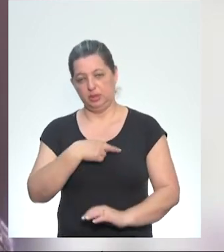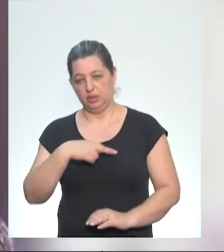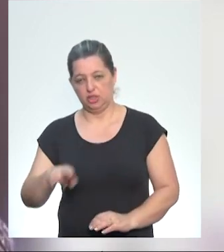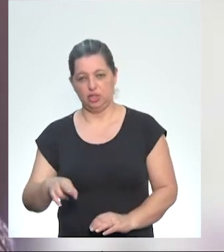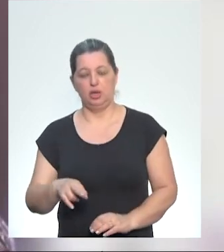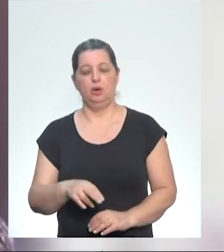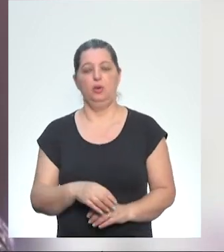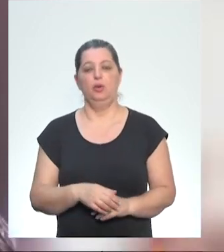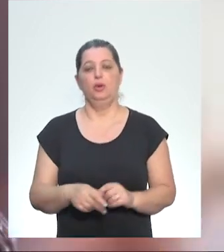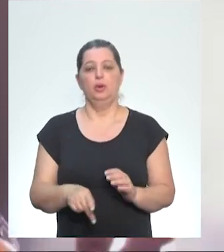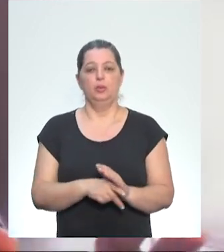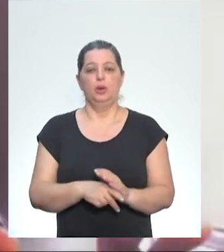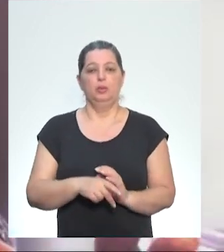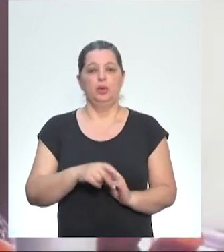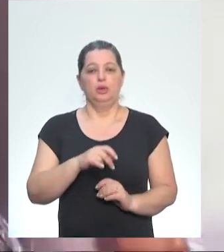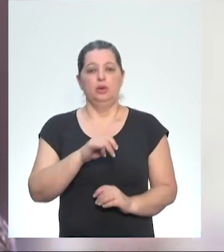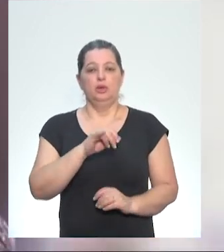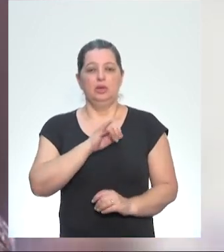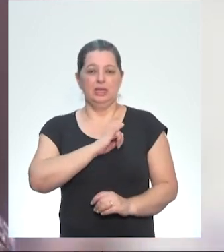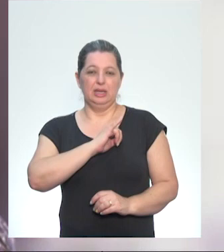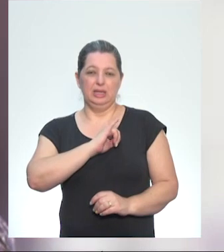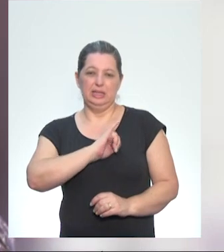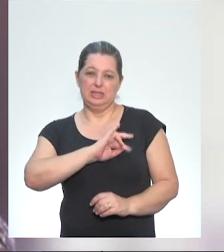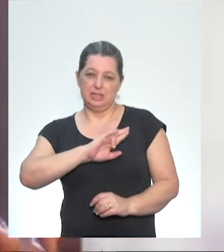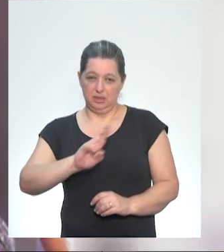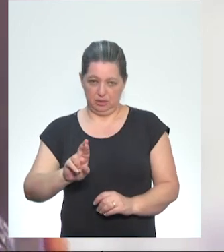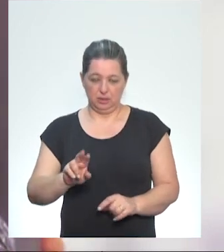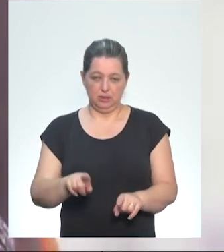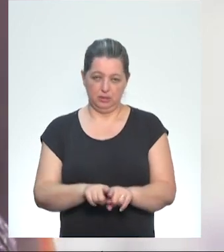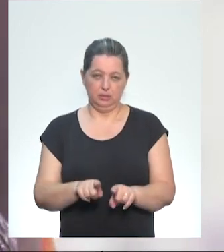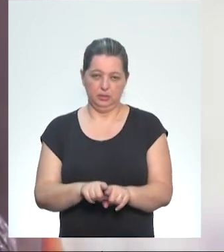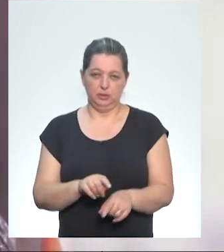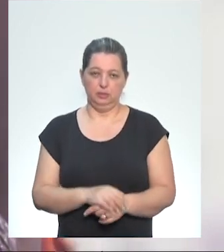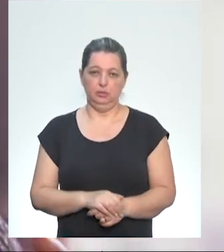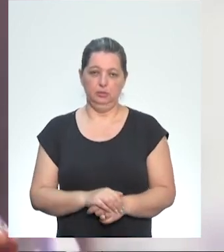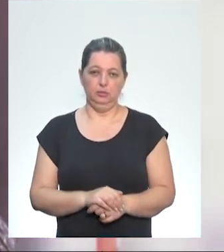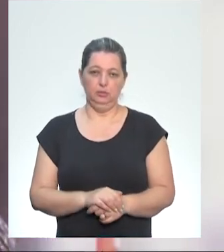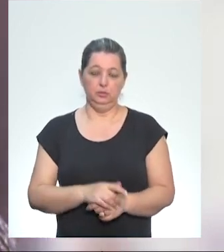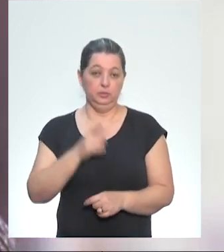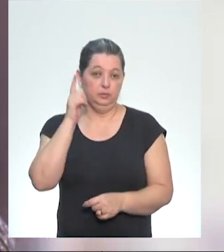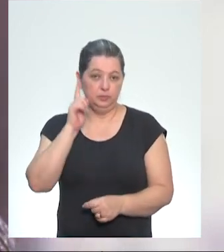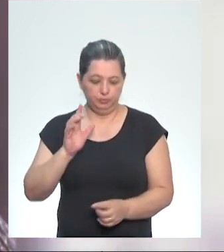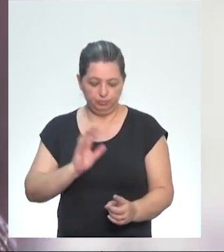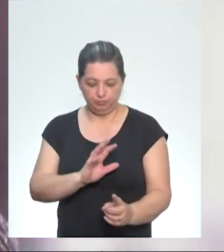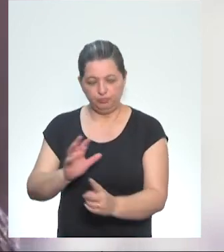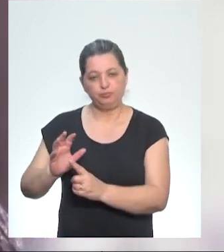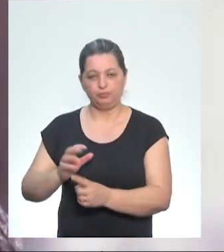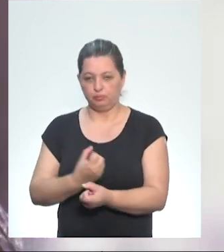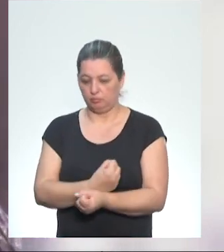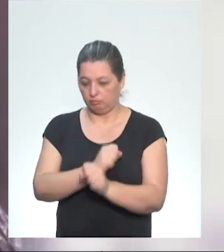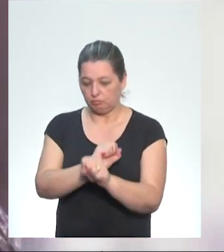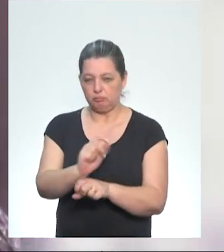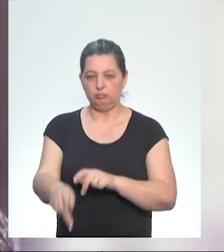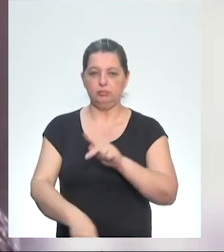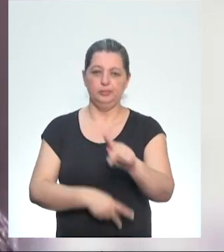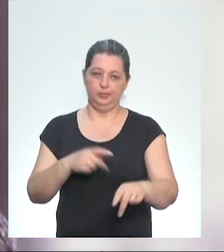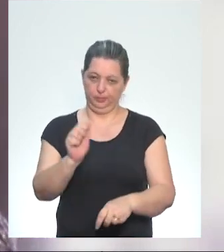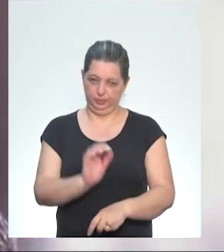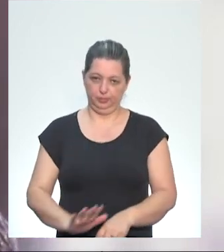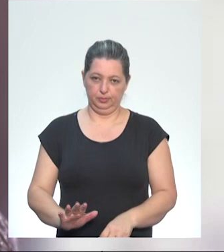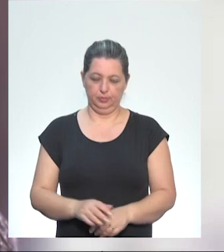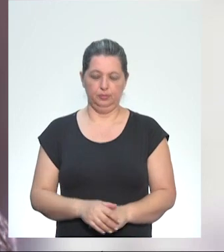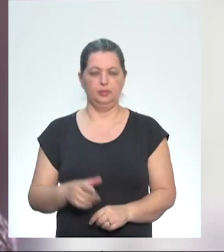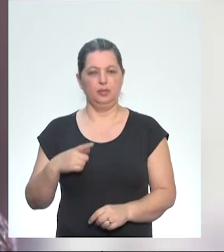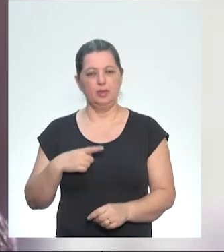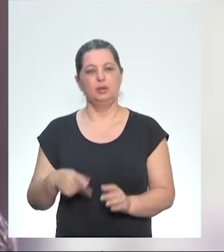da entrada dos árabes, que eles entram aí com o império para querer escravizar os povos africanos. E aí tinha uma